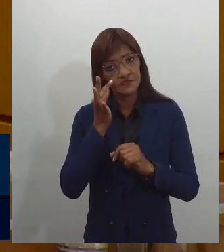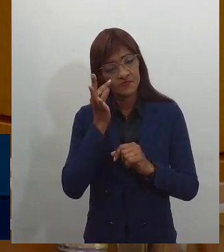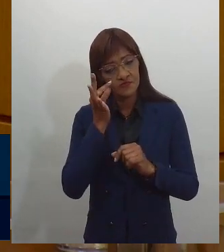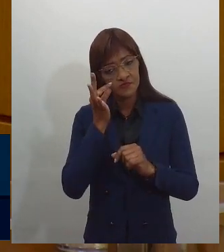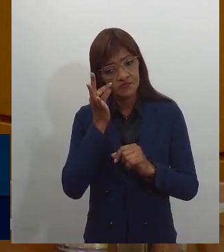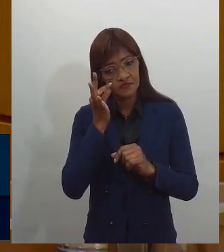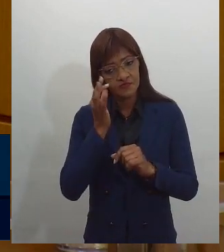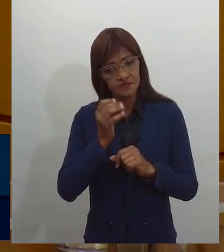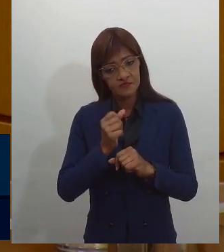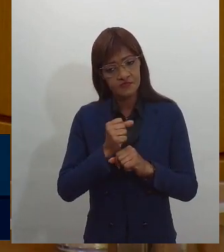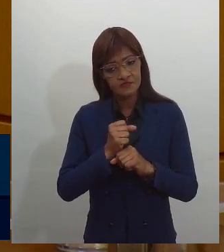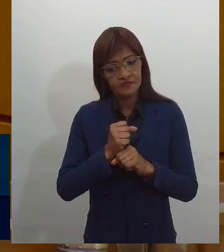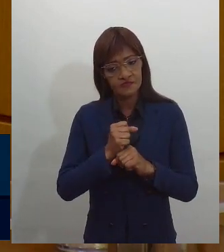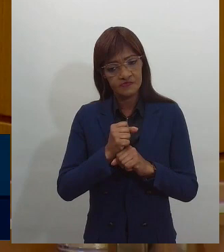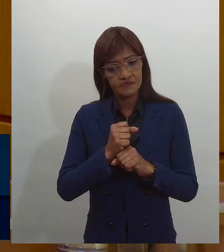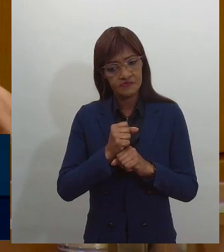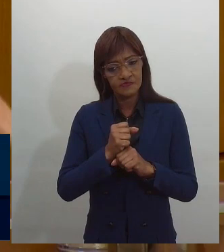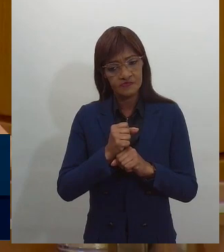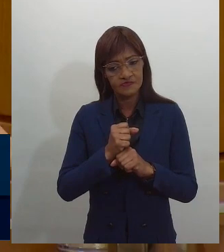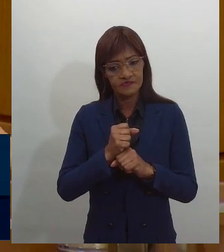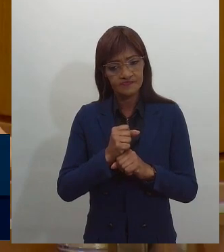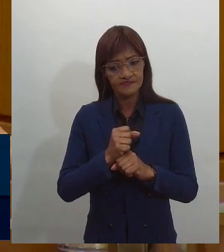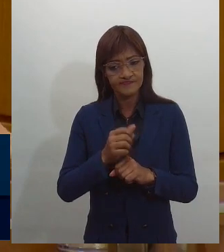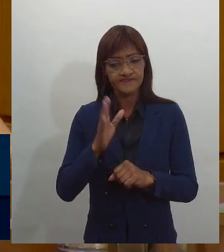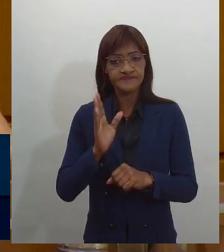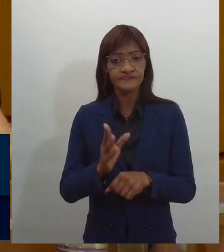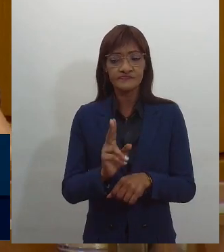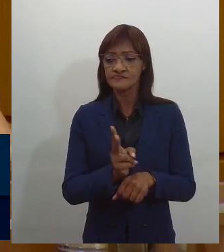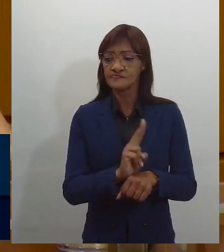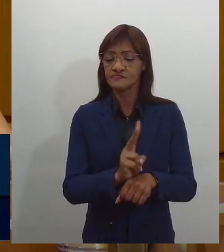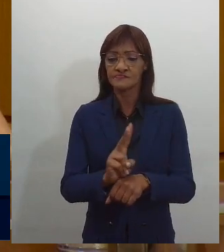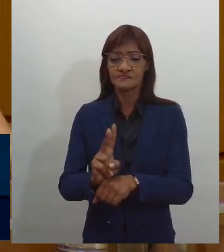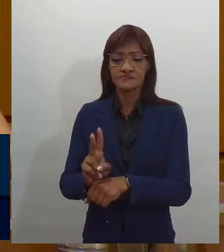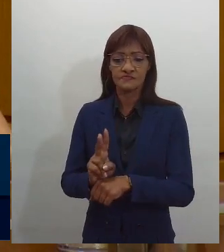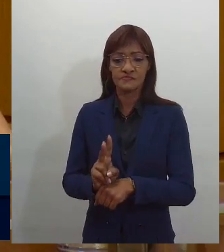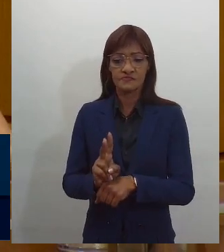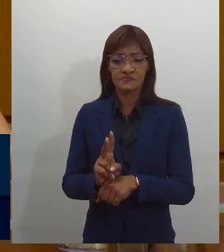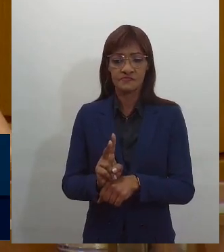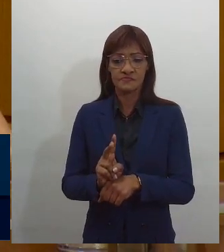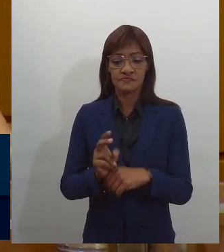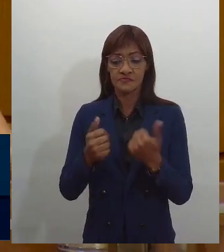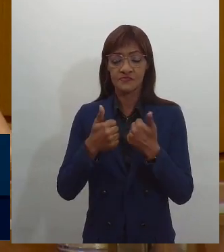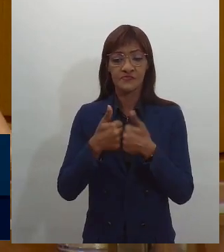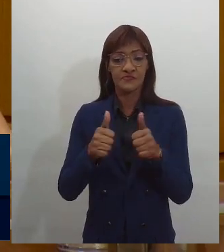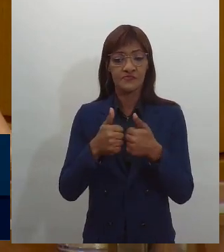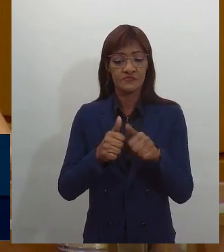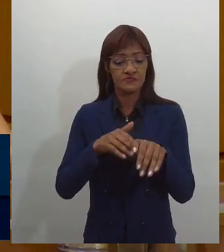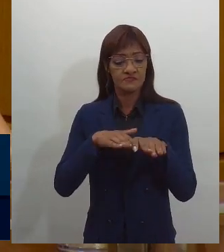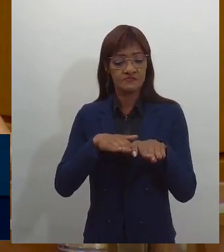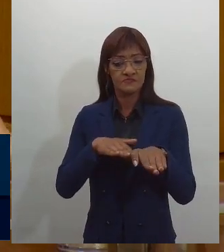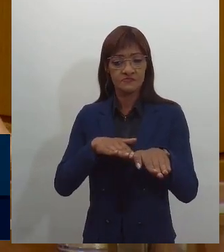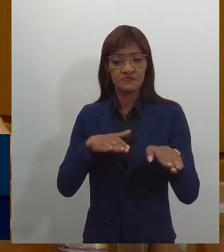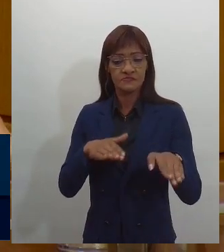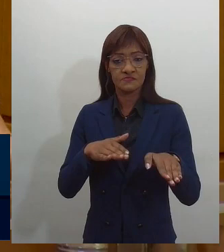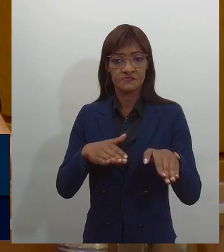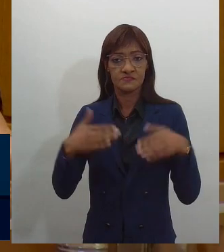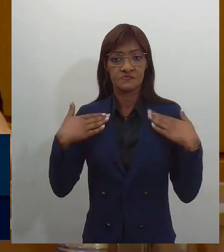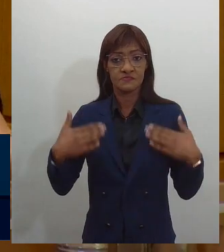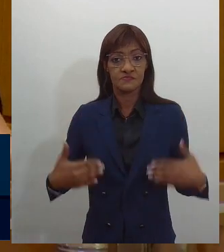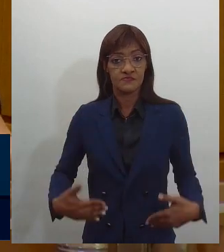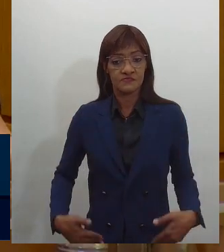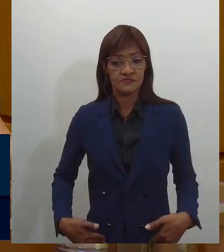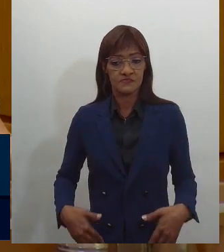dos próprios guardas da CPRV parando os ônibus, né, e autuando em razão, talvez, ou de um excesso